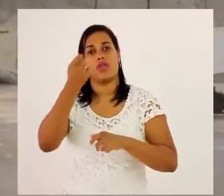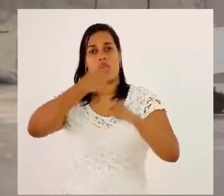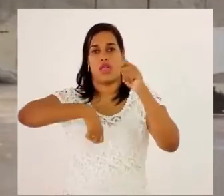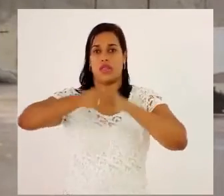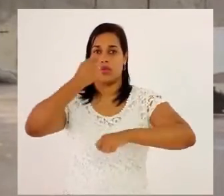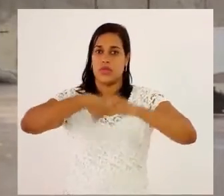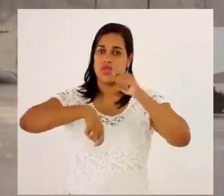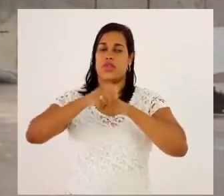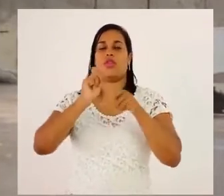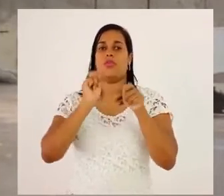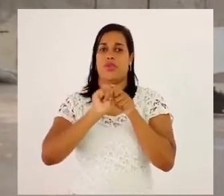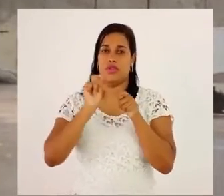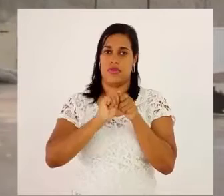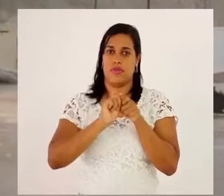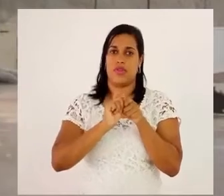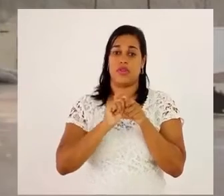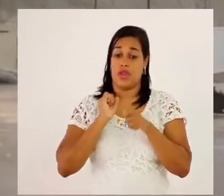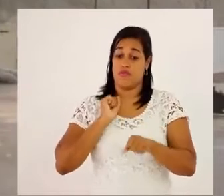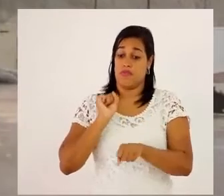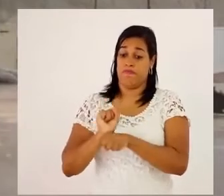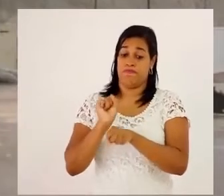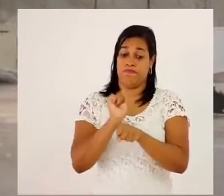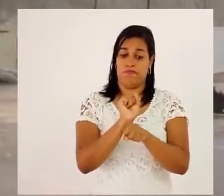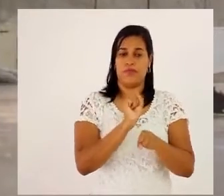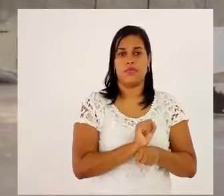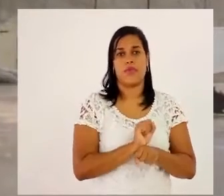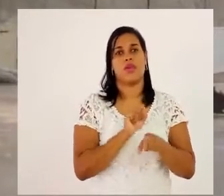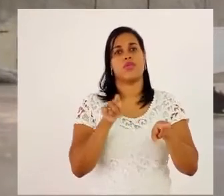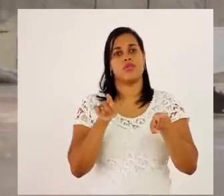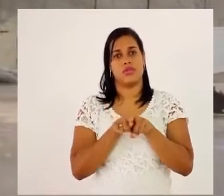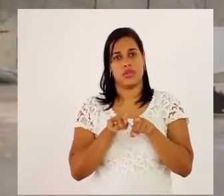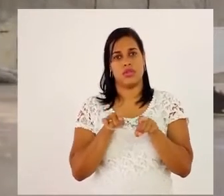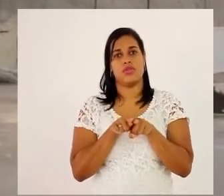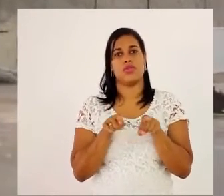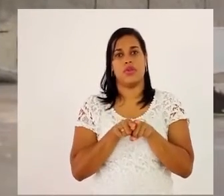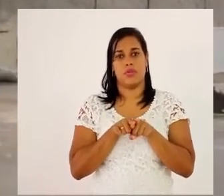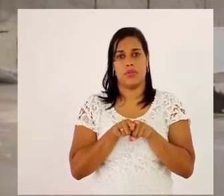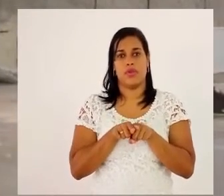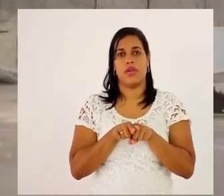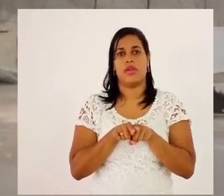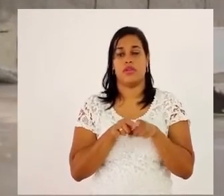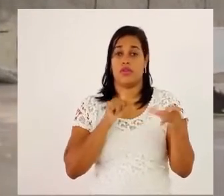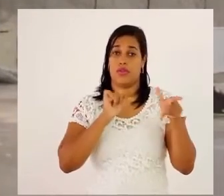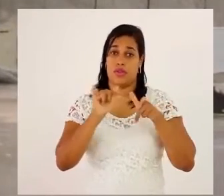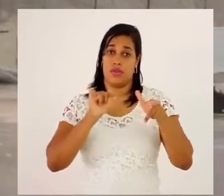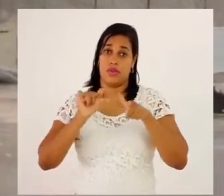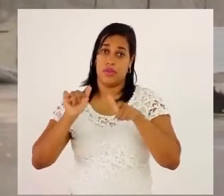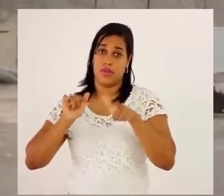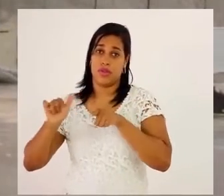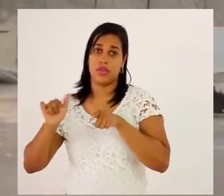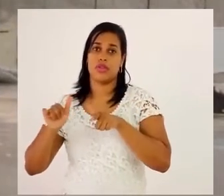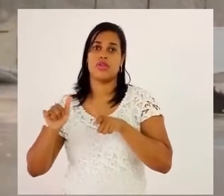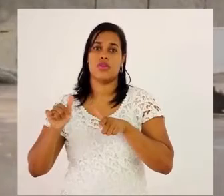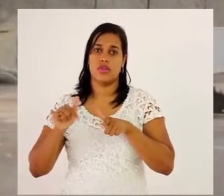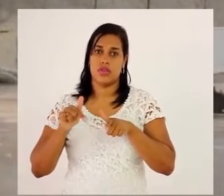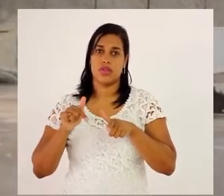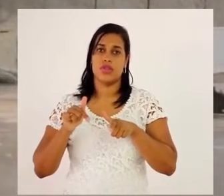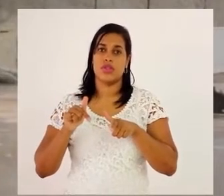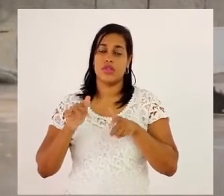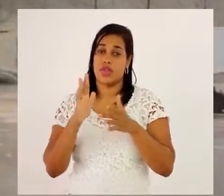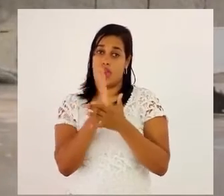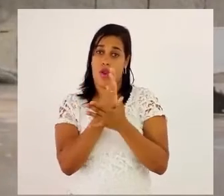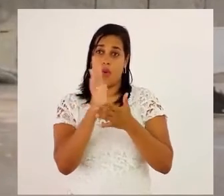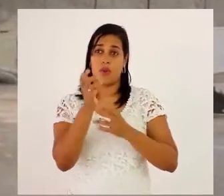também pode ser feita. As pausas, como eu falei anteriormente, as pausas, rodízios de trabalhadores, também são consideradas